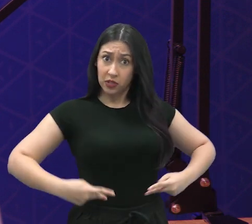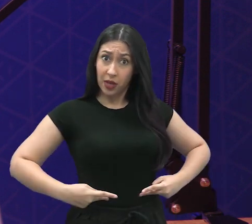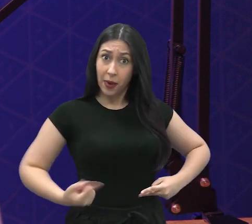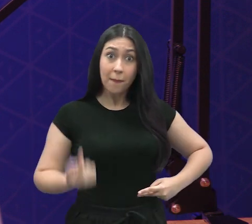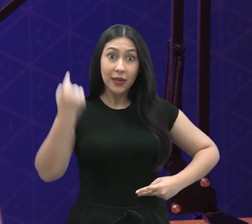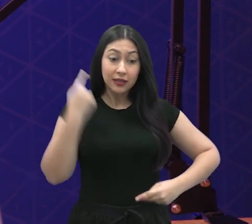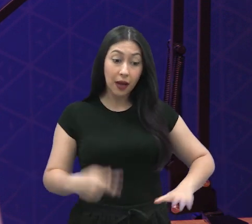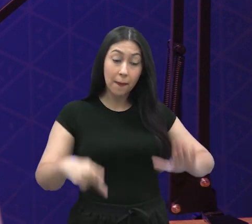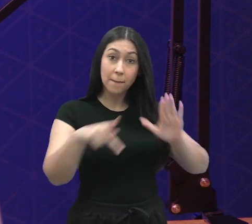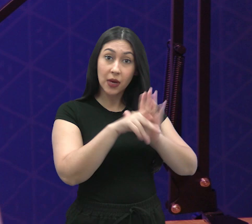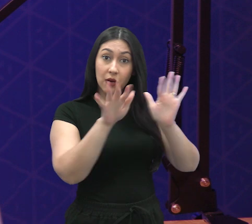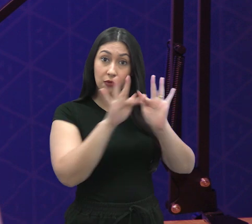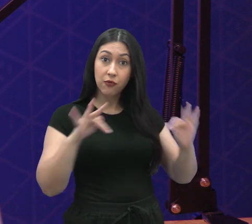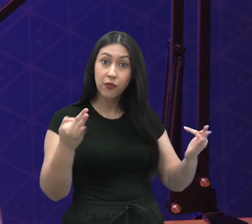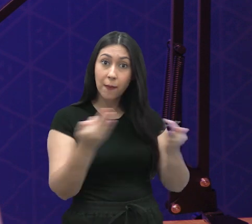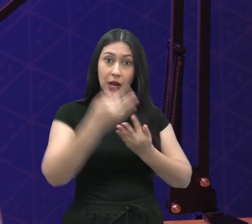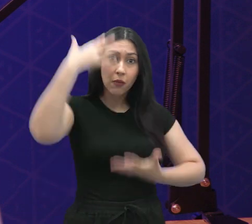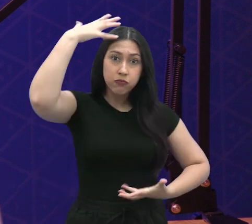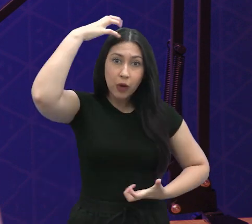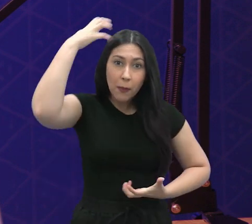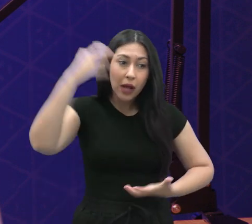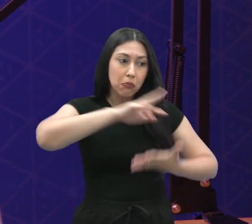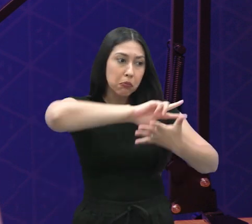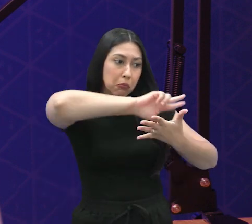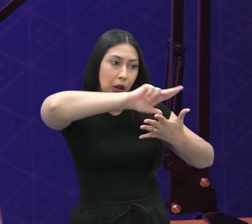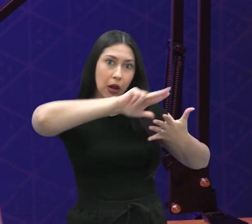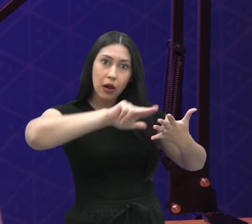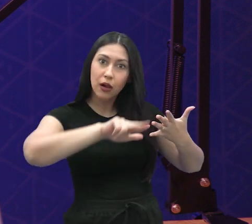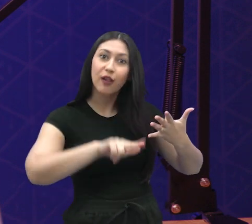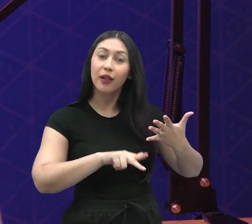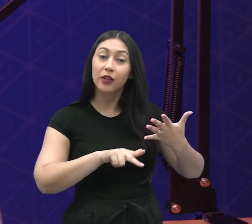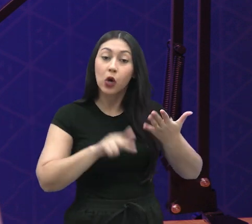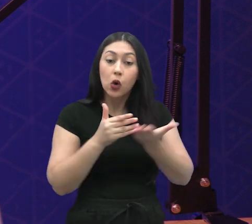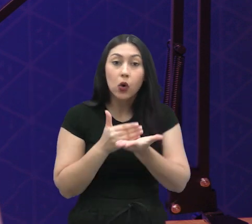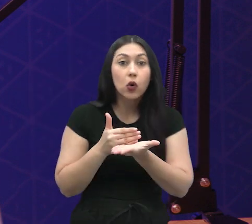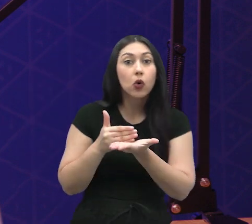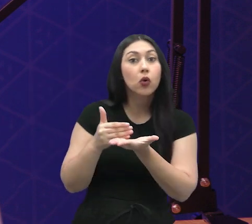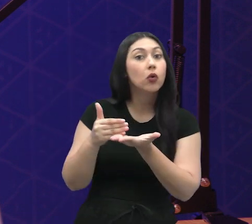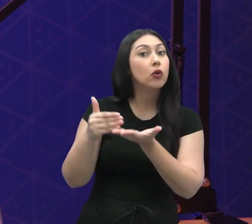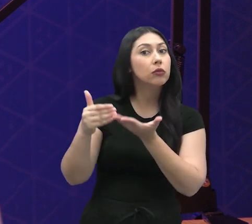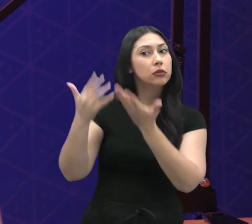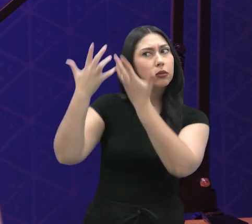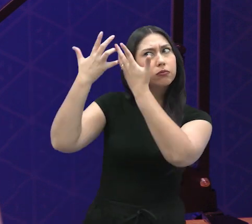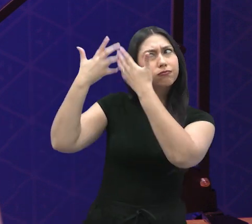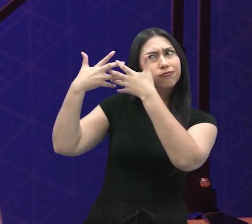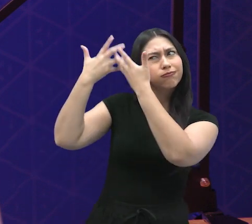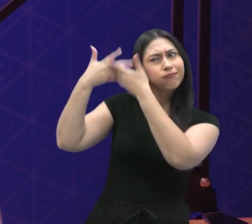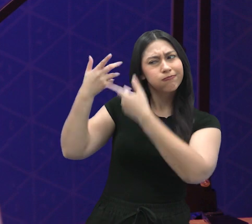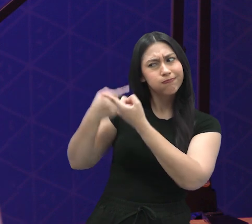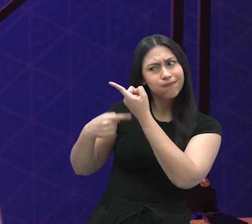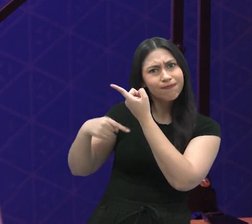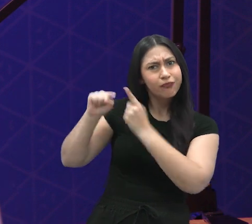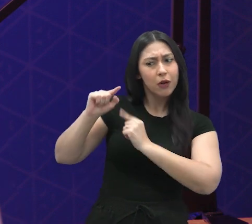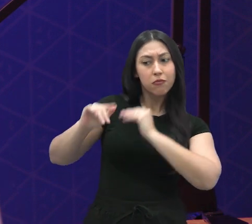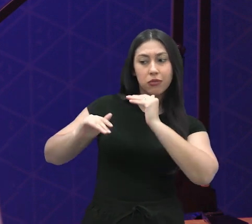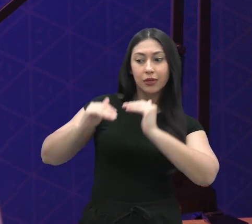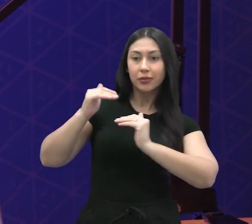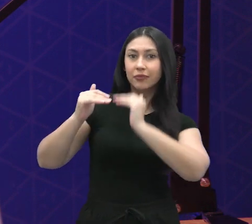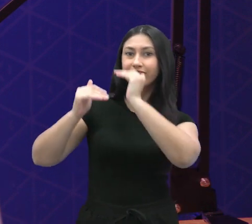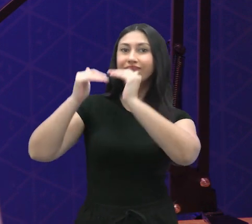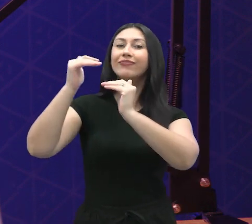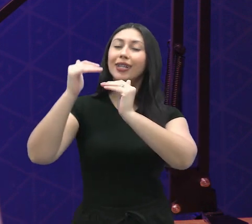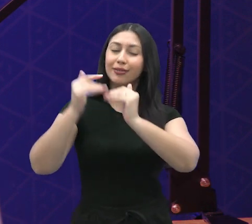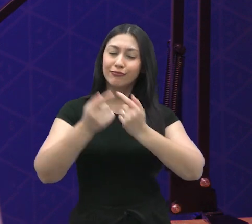então era só mais um dos muitos primatas na Terra, passou a usar cada vez mais a sua capacidade cognitiva e